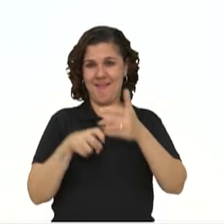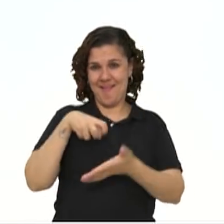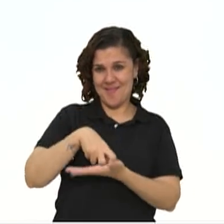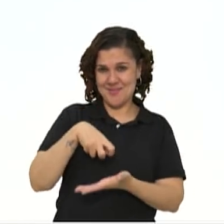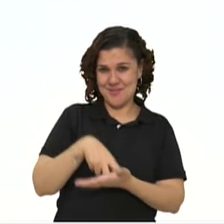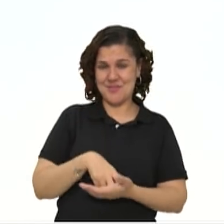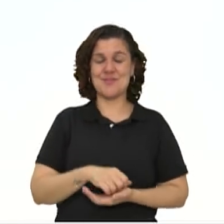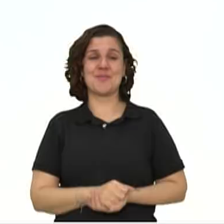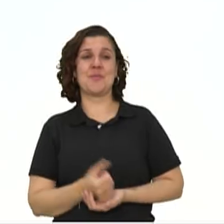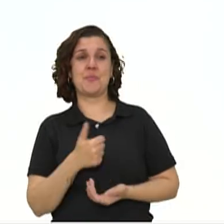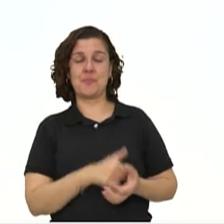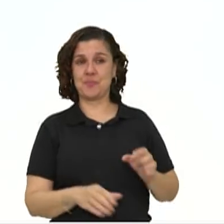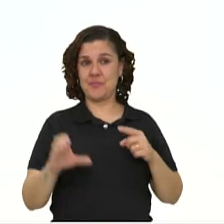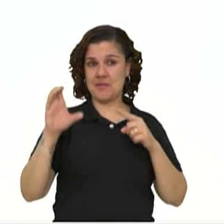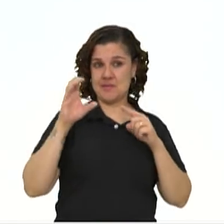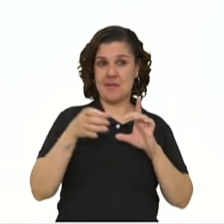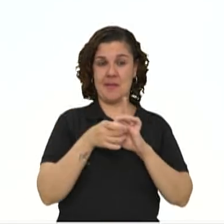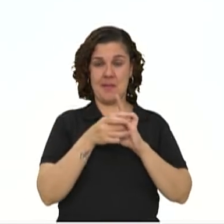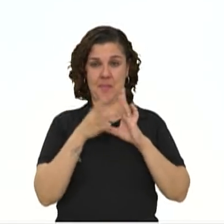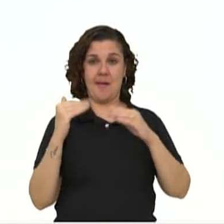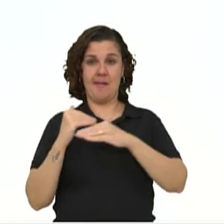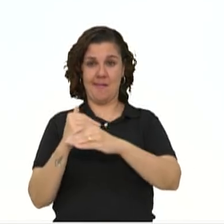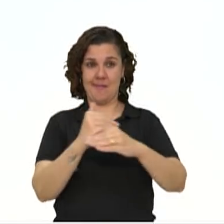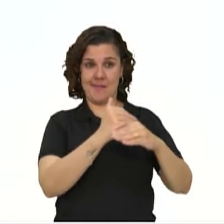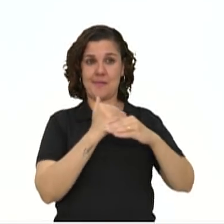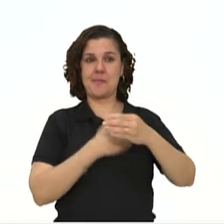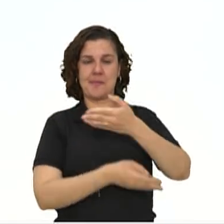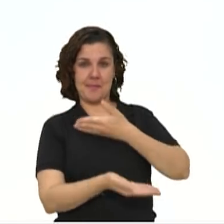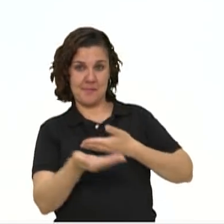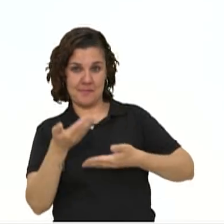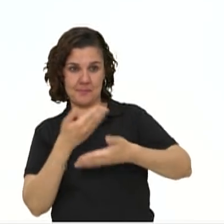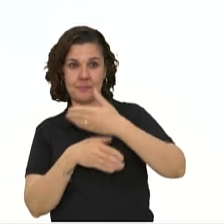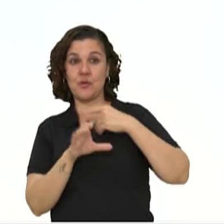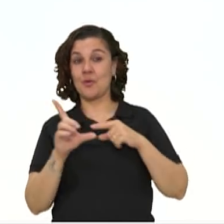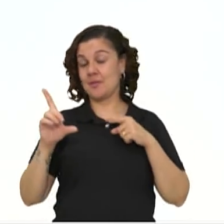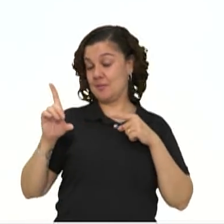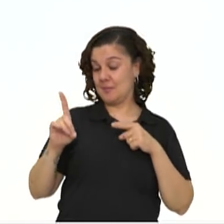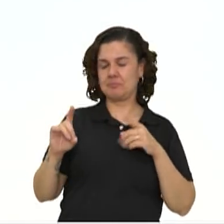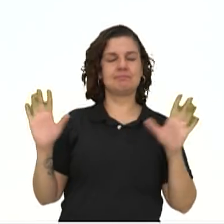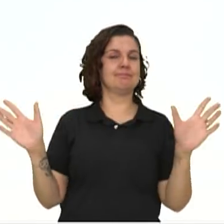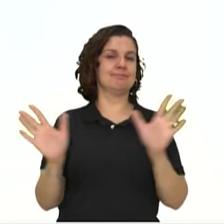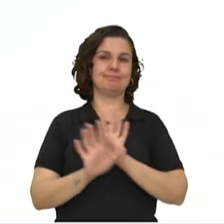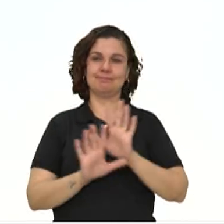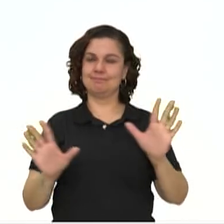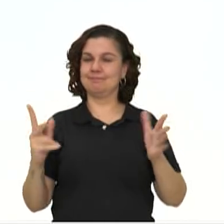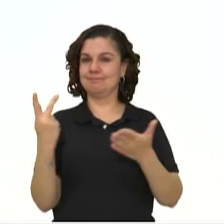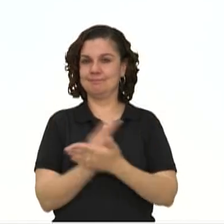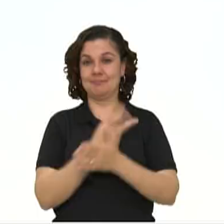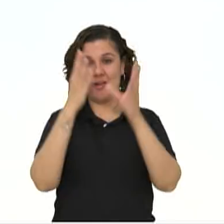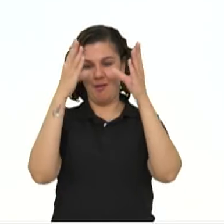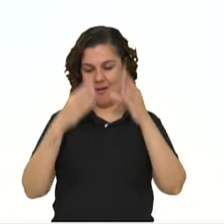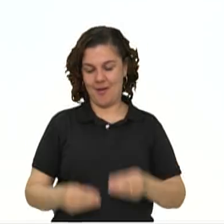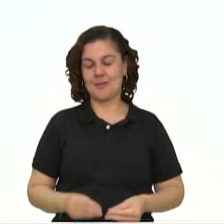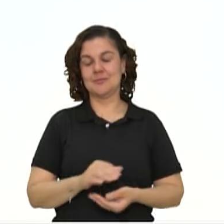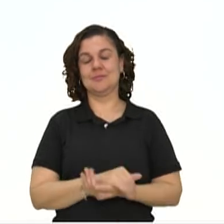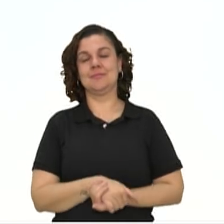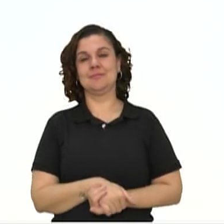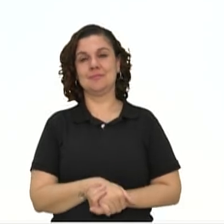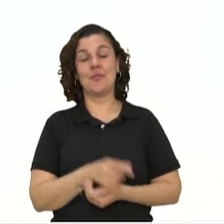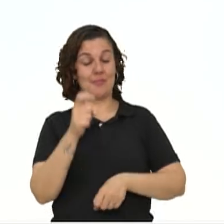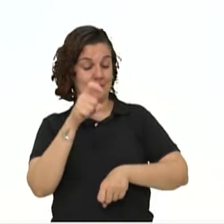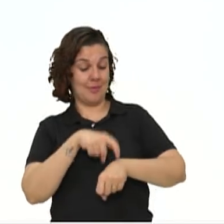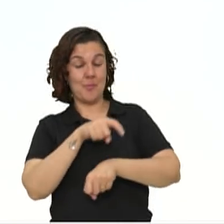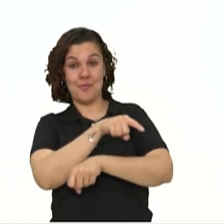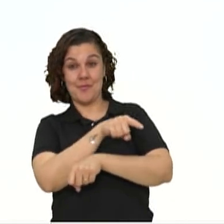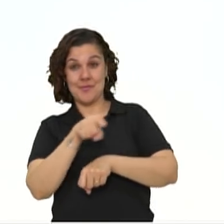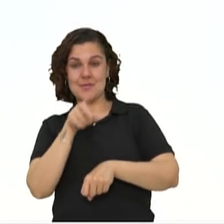Letra C. Direito à liberdade, igualdade e fraternidade? Ou letra D. Nenhuma das questões está correta. Vou deixar